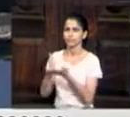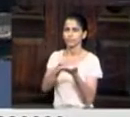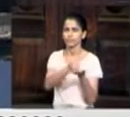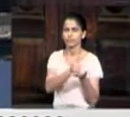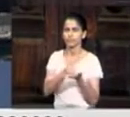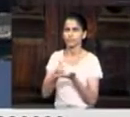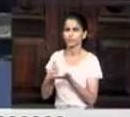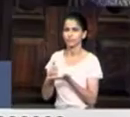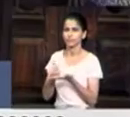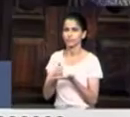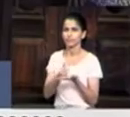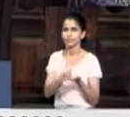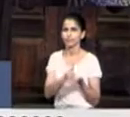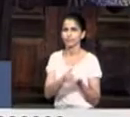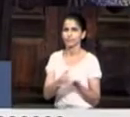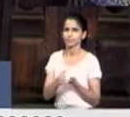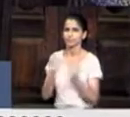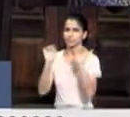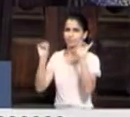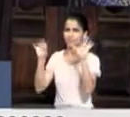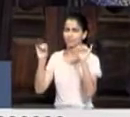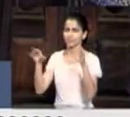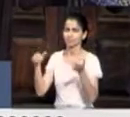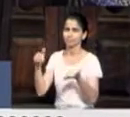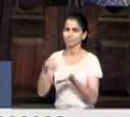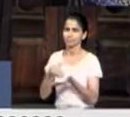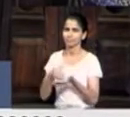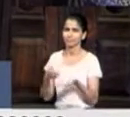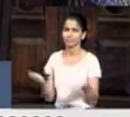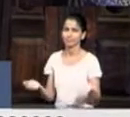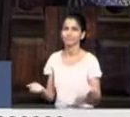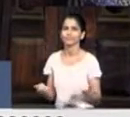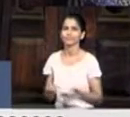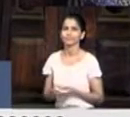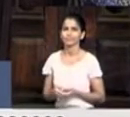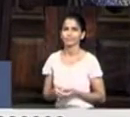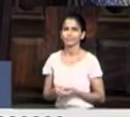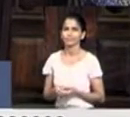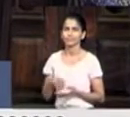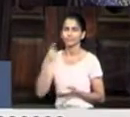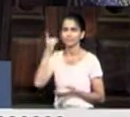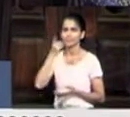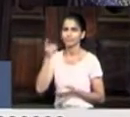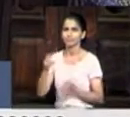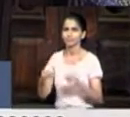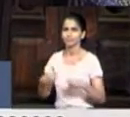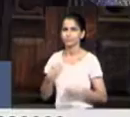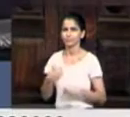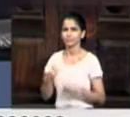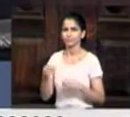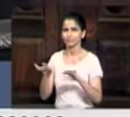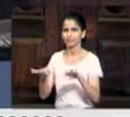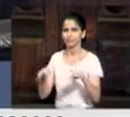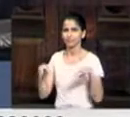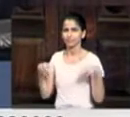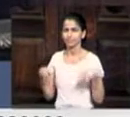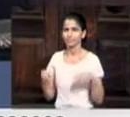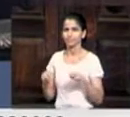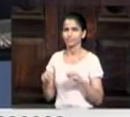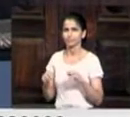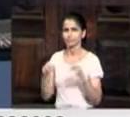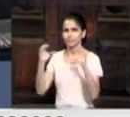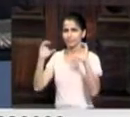ao presidente desse expediente final, eu imagino, deputados aqui presentes, cidadãos que